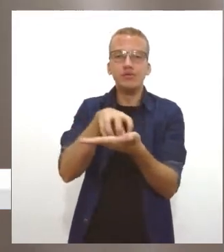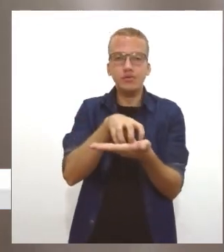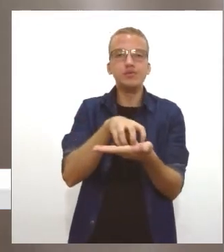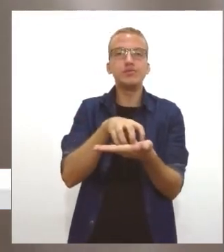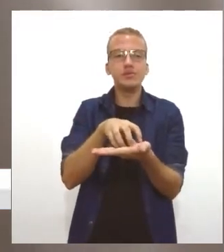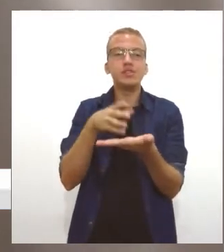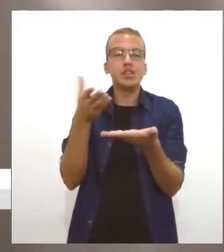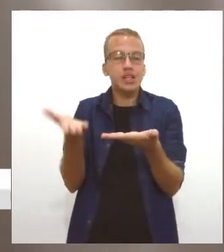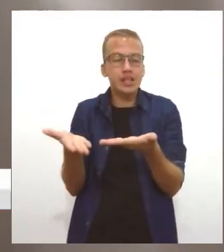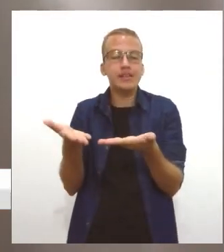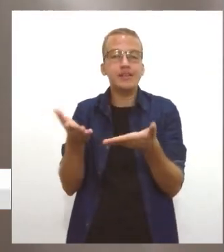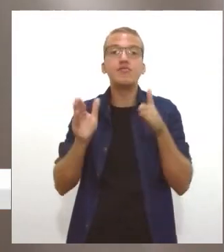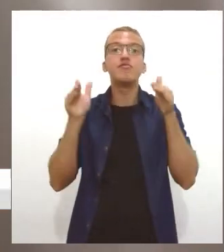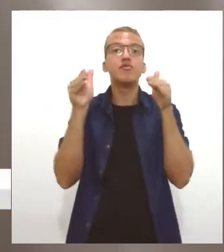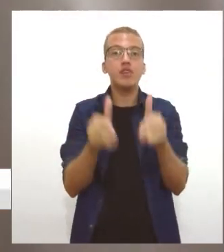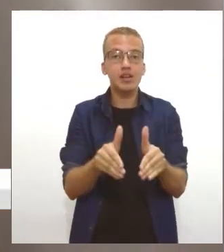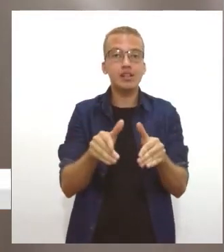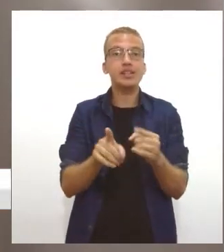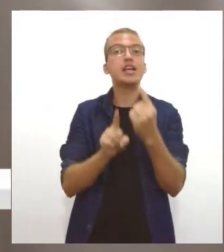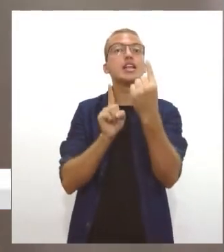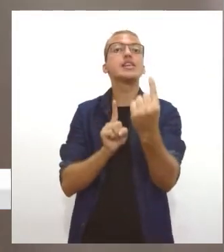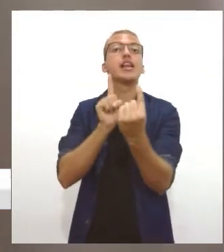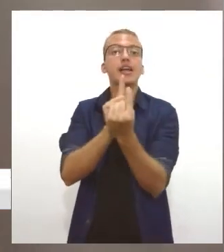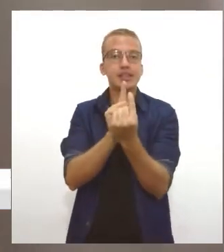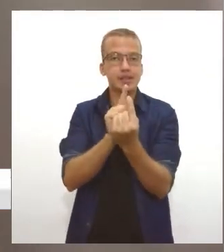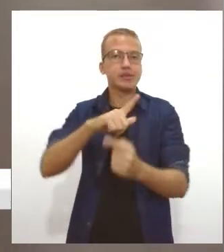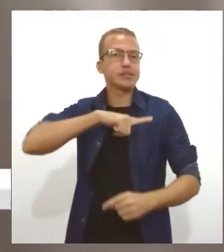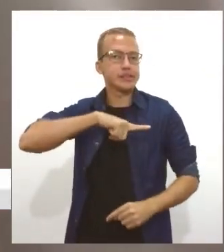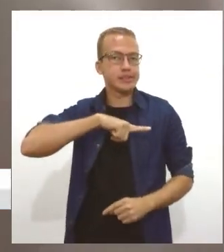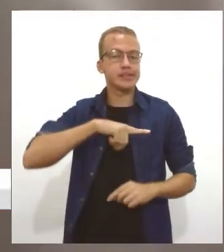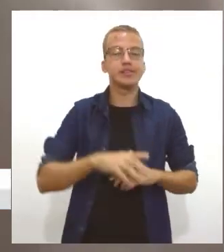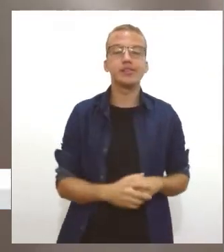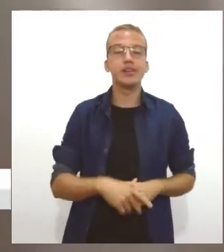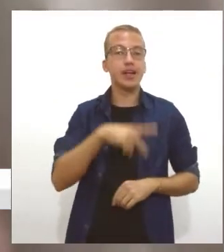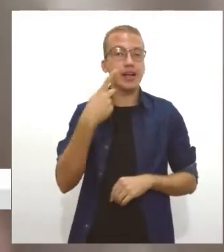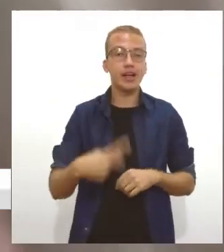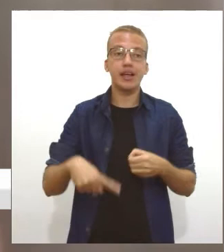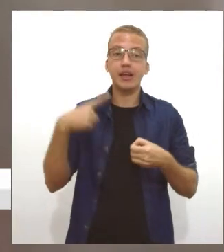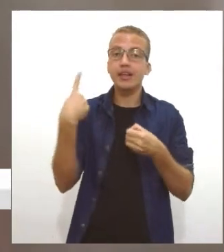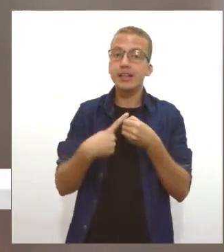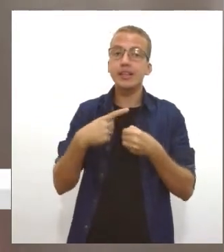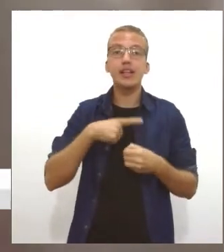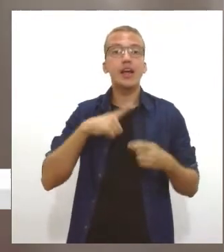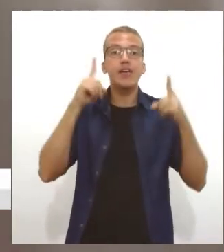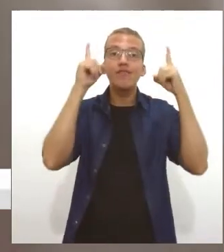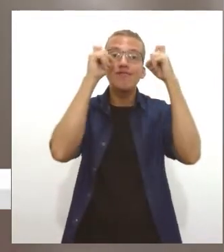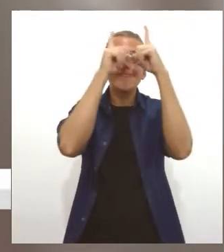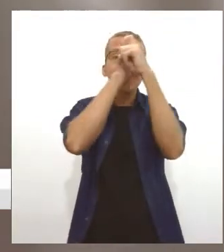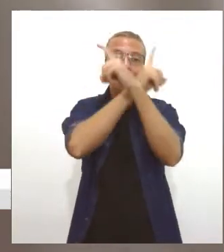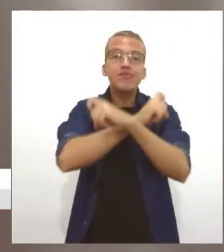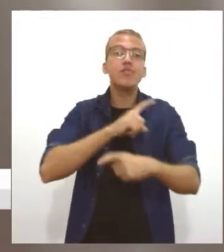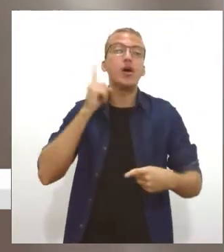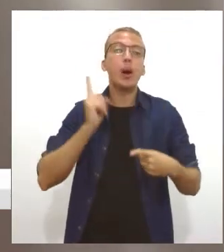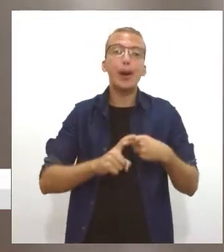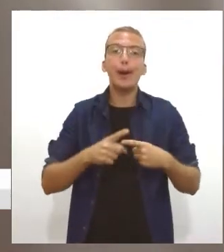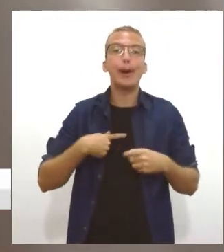que já recebem esta demanda. Sim. Aqui, como é interior de Estado, existe uma dificuldade, porque não existe aqui a Defensoria Pública